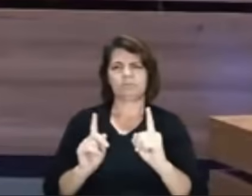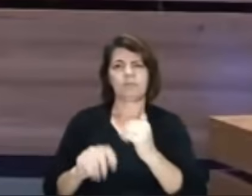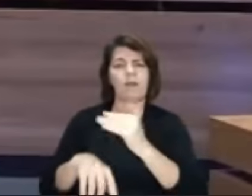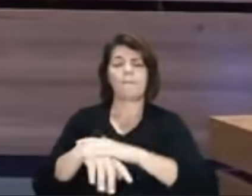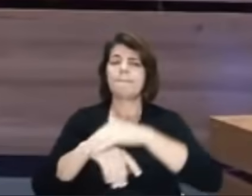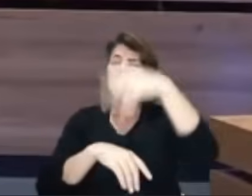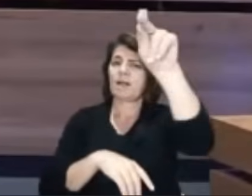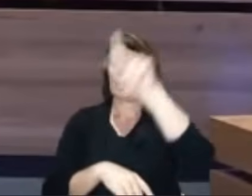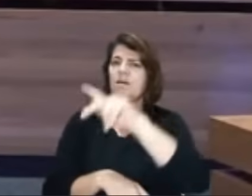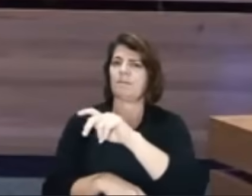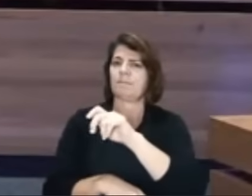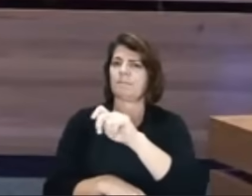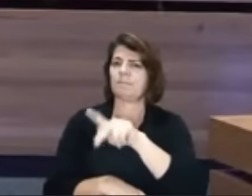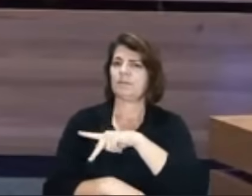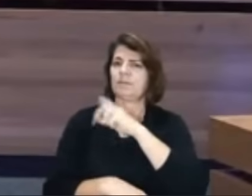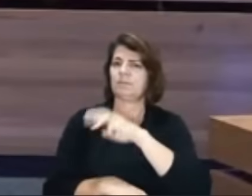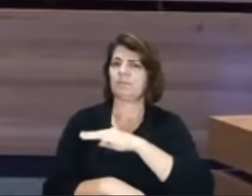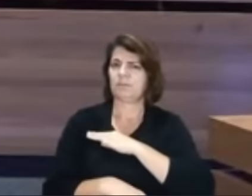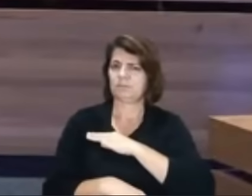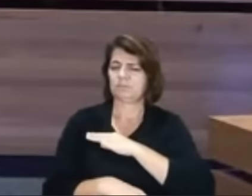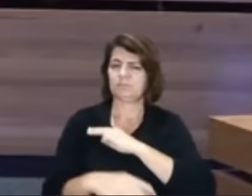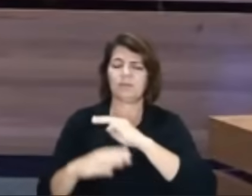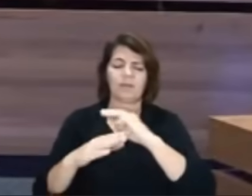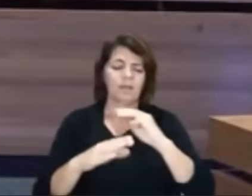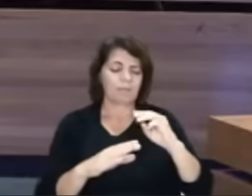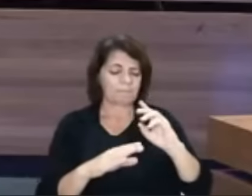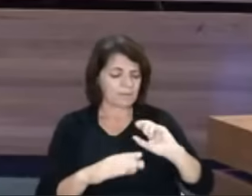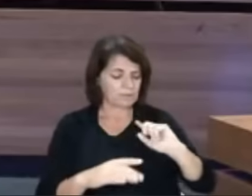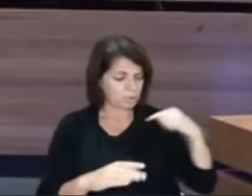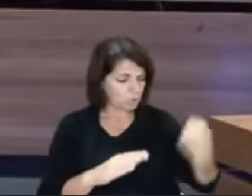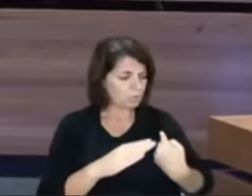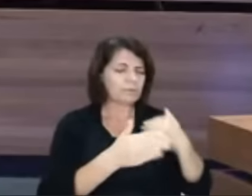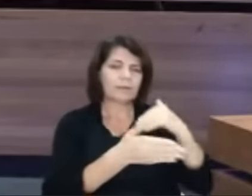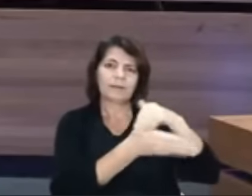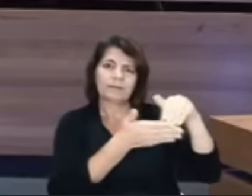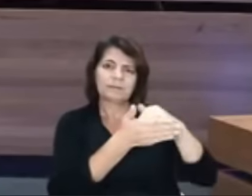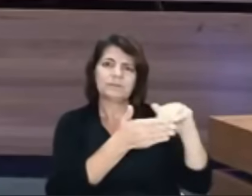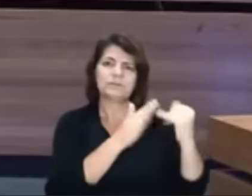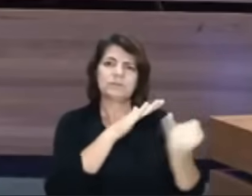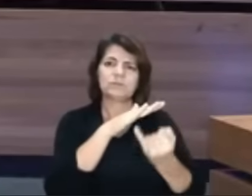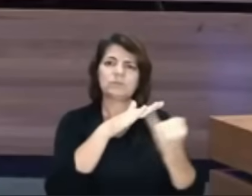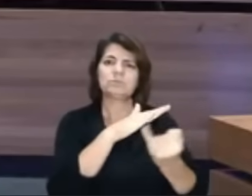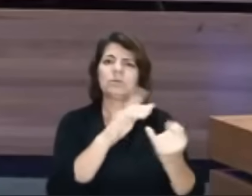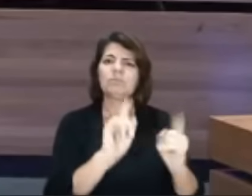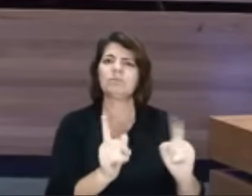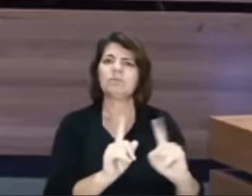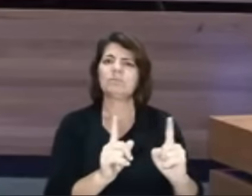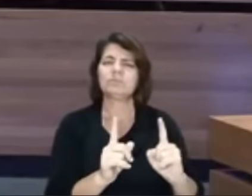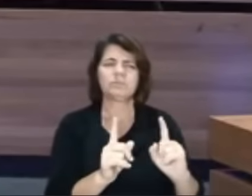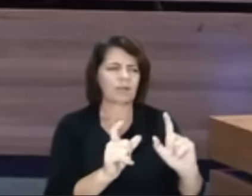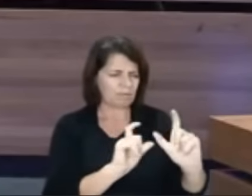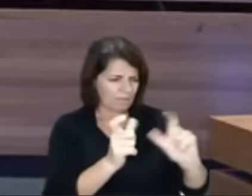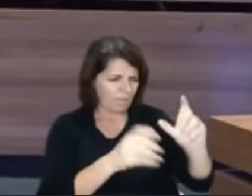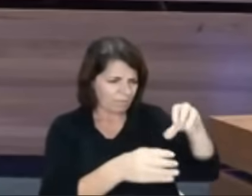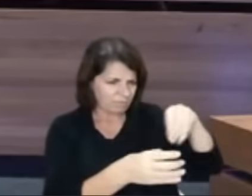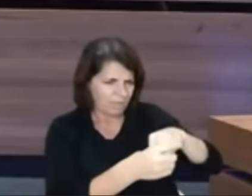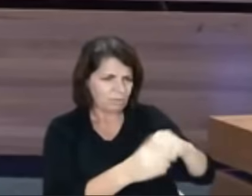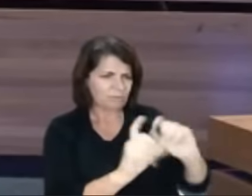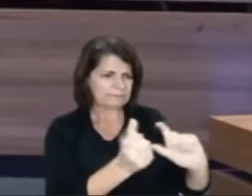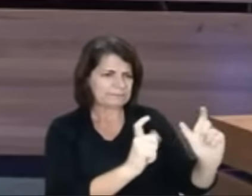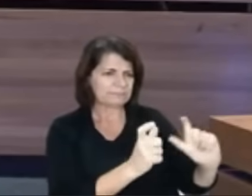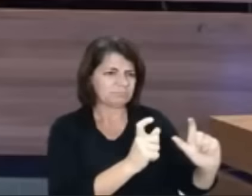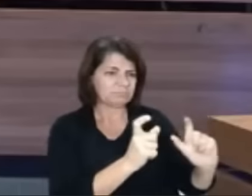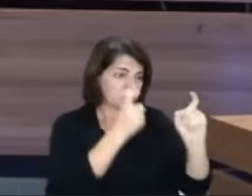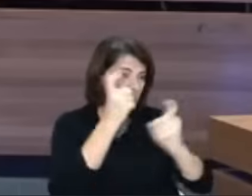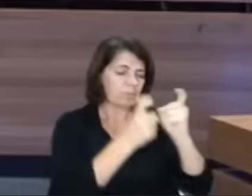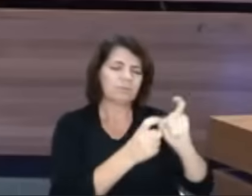que não é atribuição do gabinete de segurança institucional o gabinete de seguranç era não era objeto de reflexão e discussão dentro do gabinete de segurança institucional não senhor